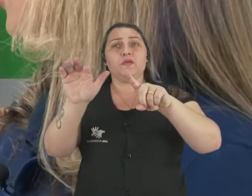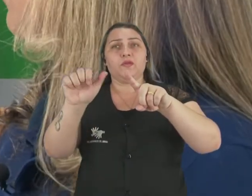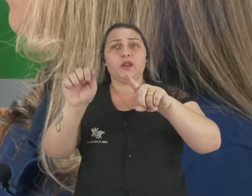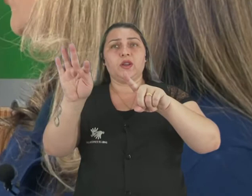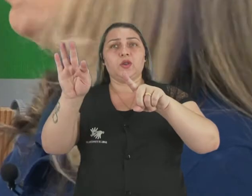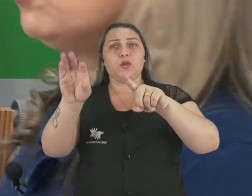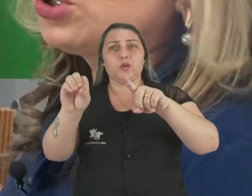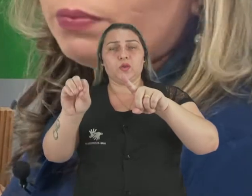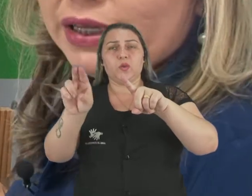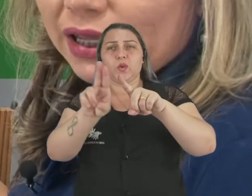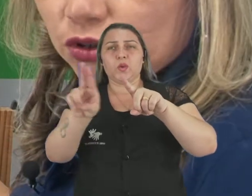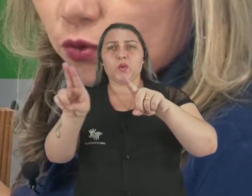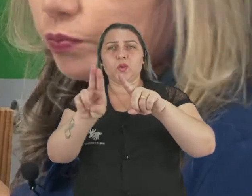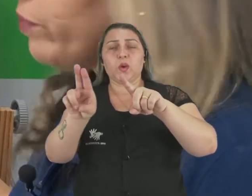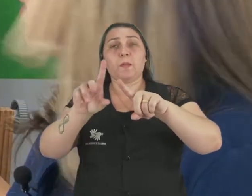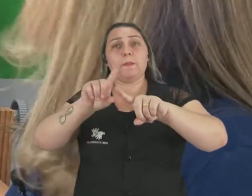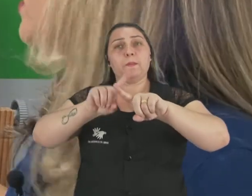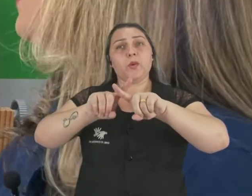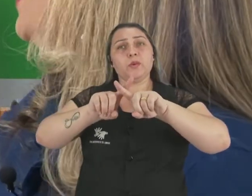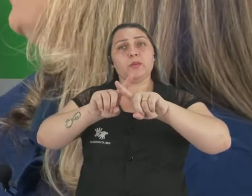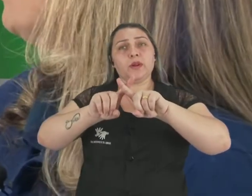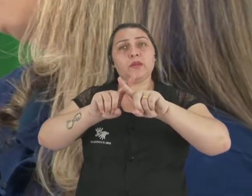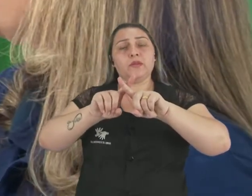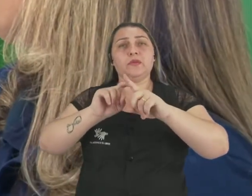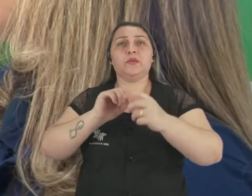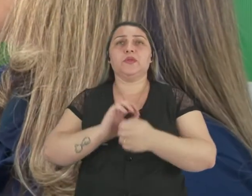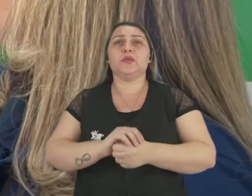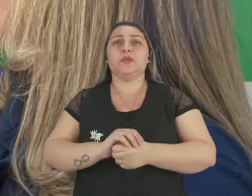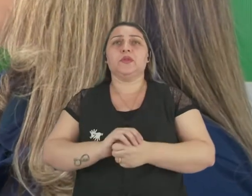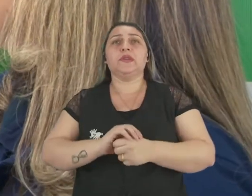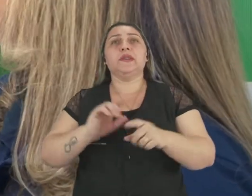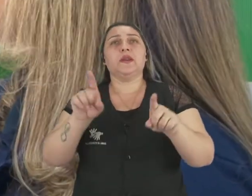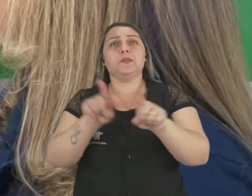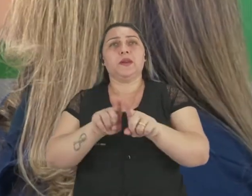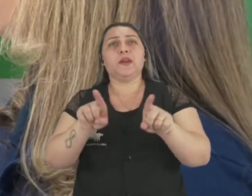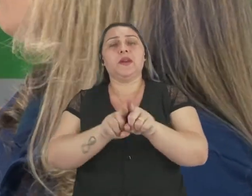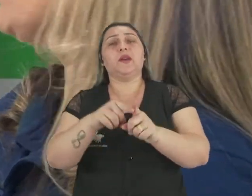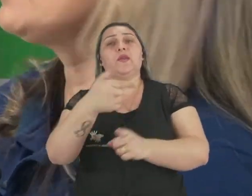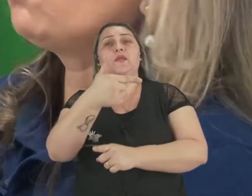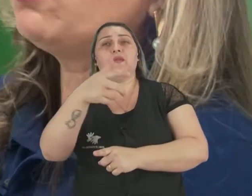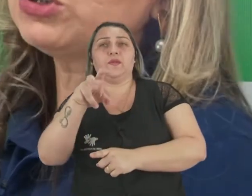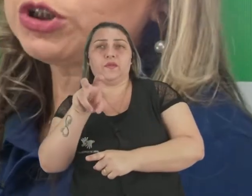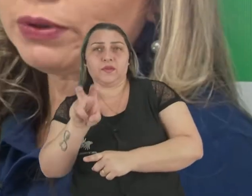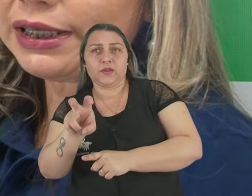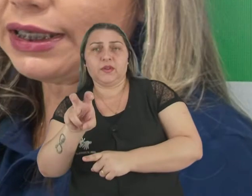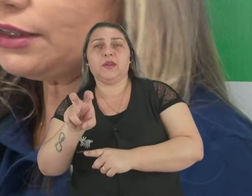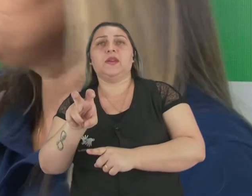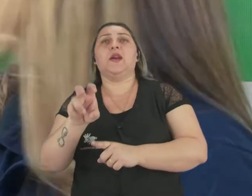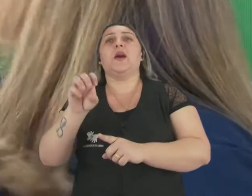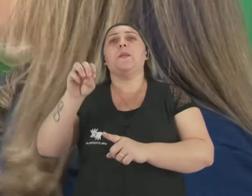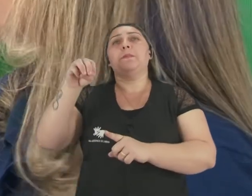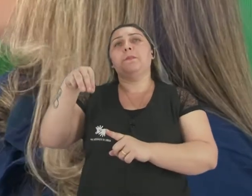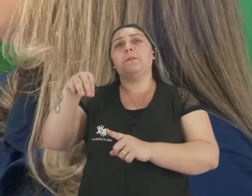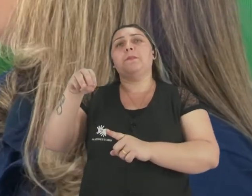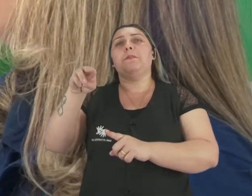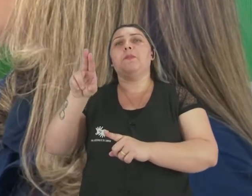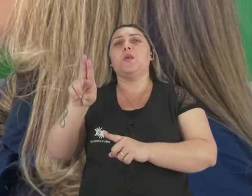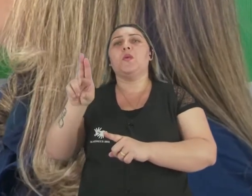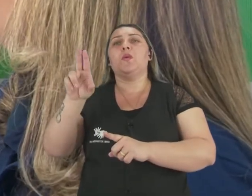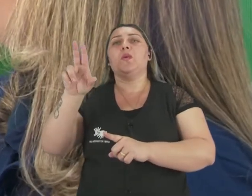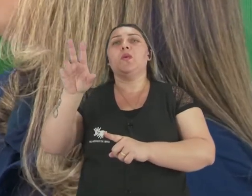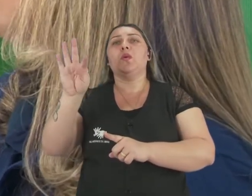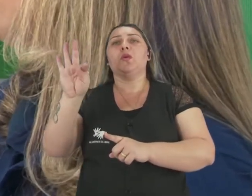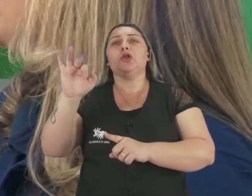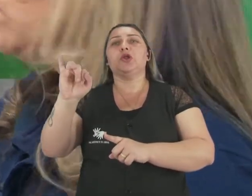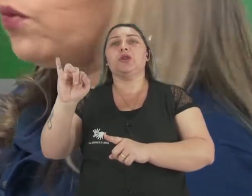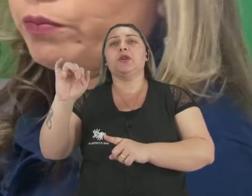que nós chamamos de multiplicador, né? E nós temos o 25, que vai ser o multiplicando, que nós temos